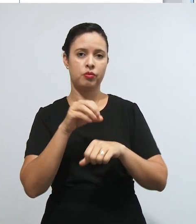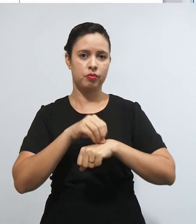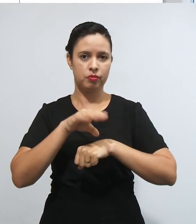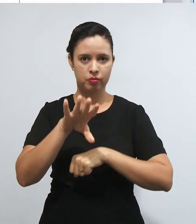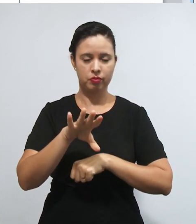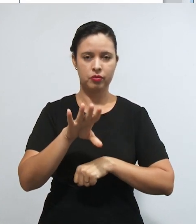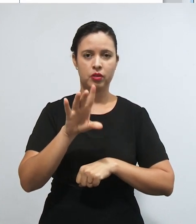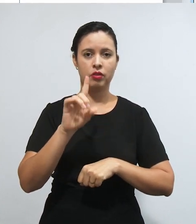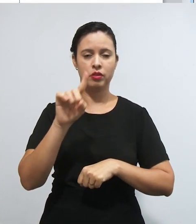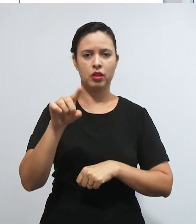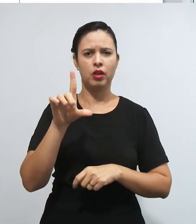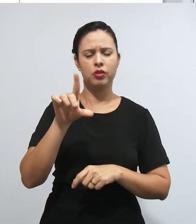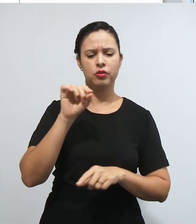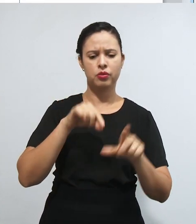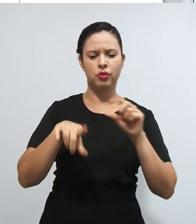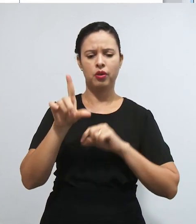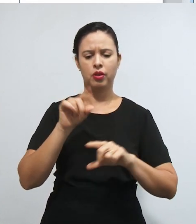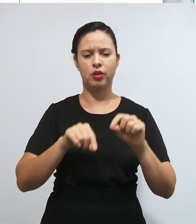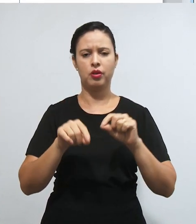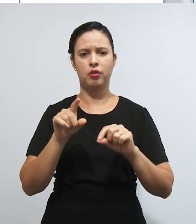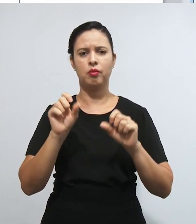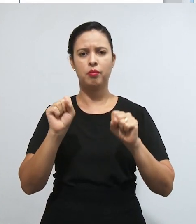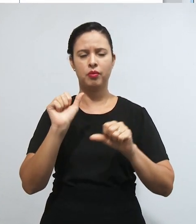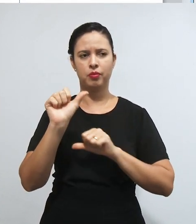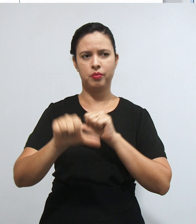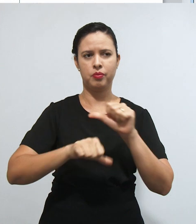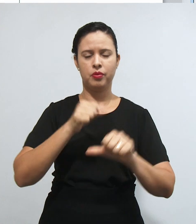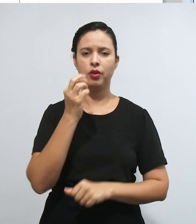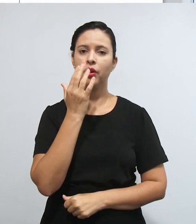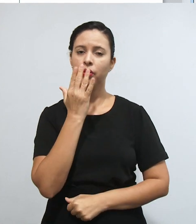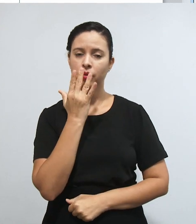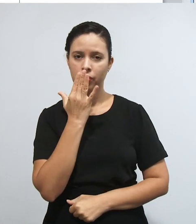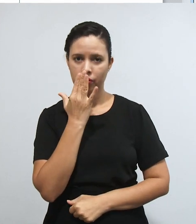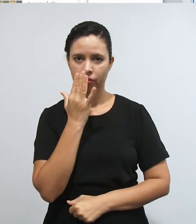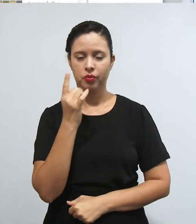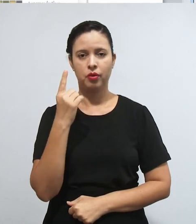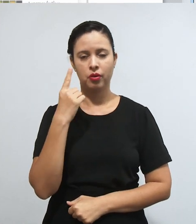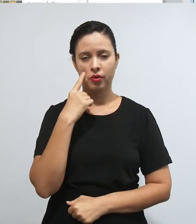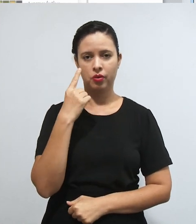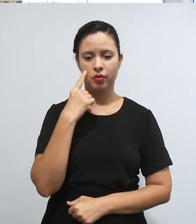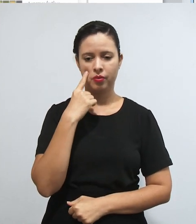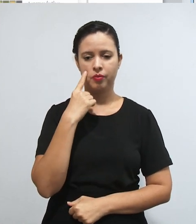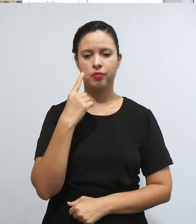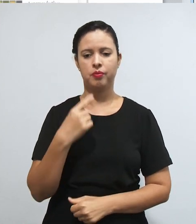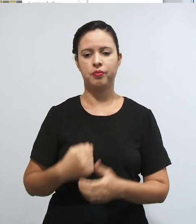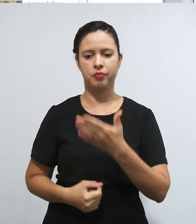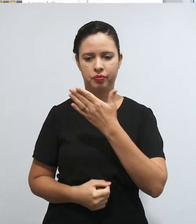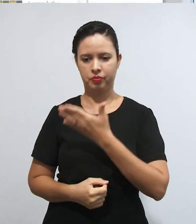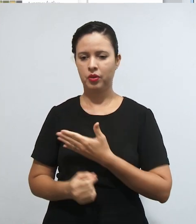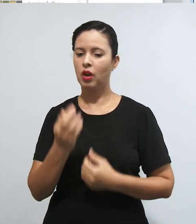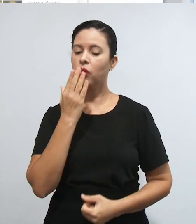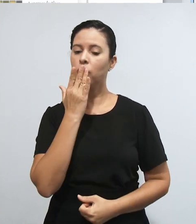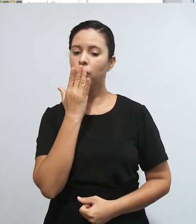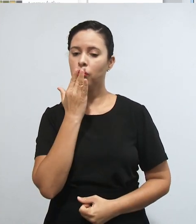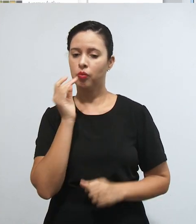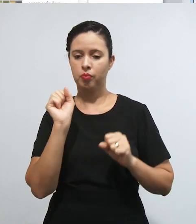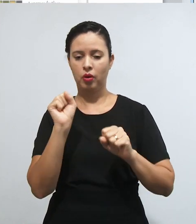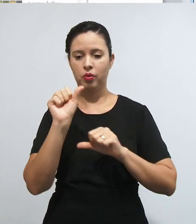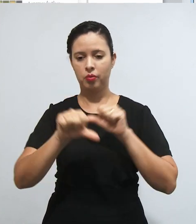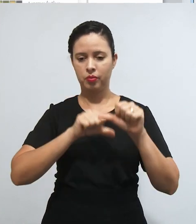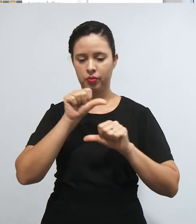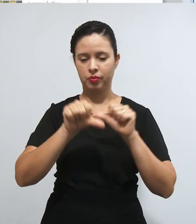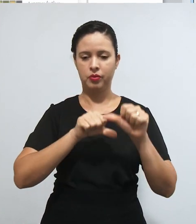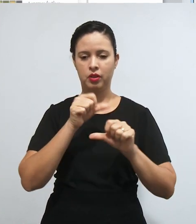depois que você escolheu o design, você pode até mudar as cores, tá? Então você vem aqui, né, e aí você pode mudar aqui a escala, ó. Pode ver